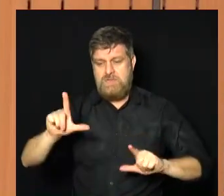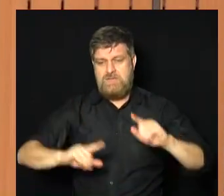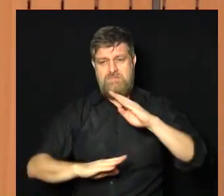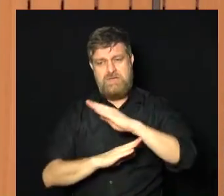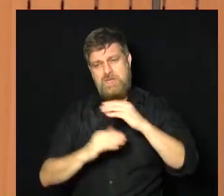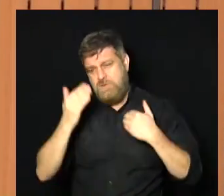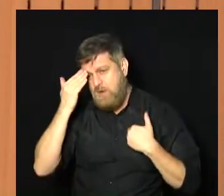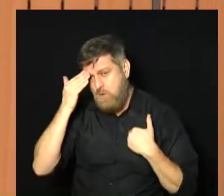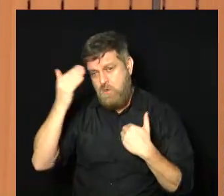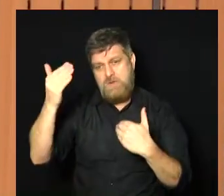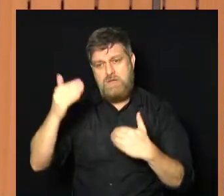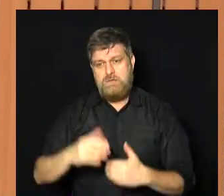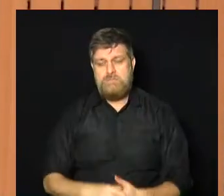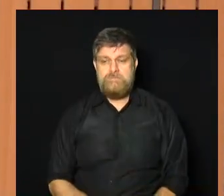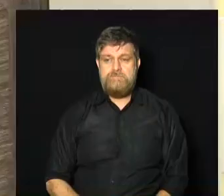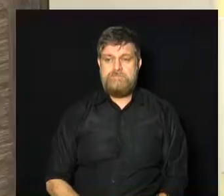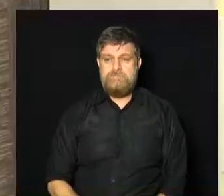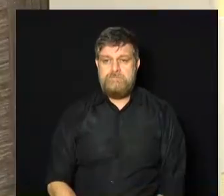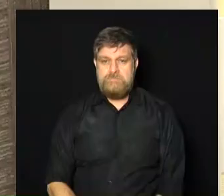Obrigado.